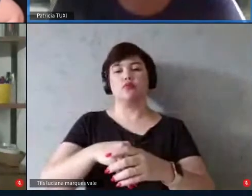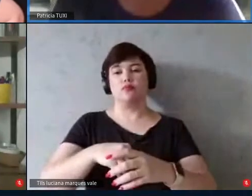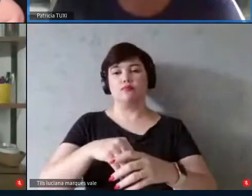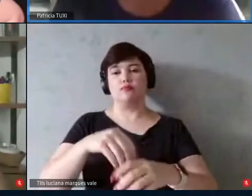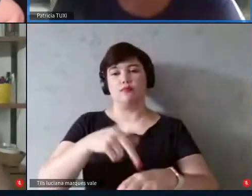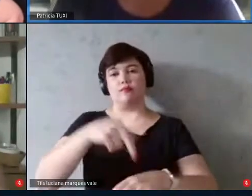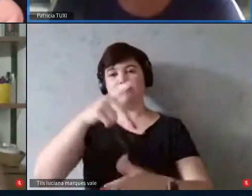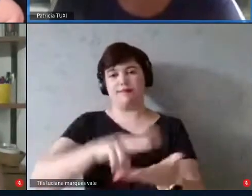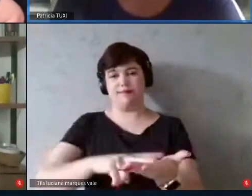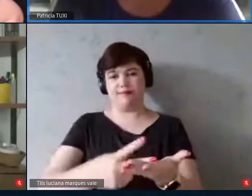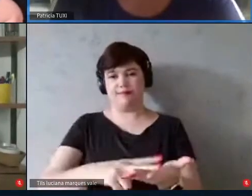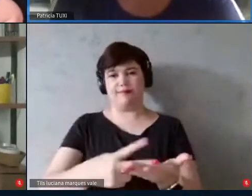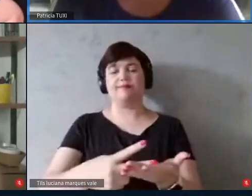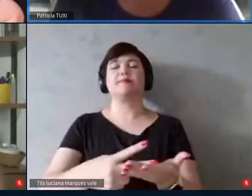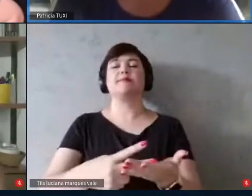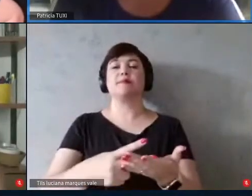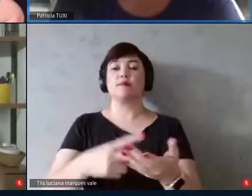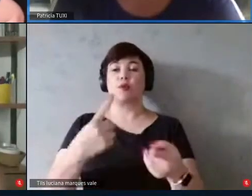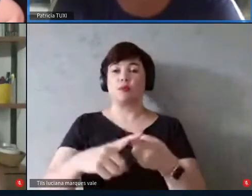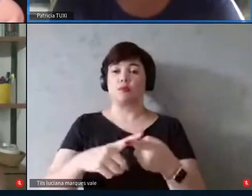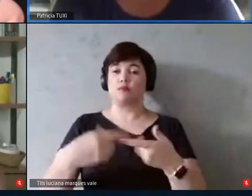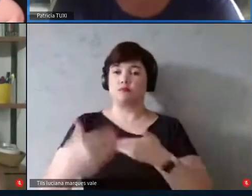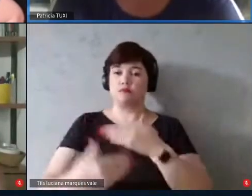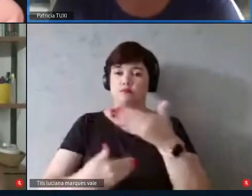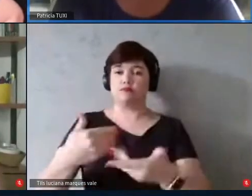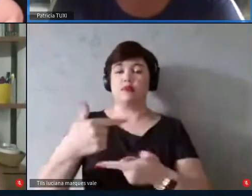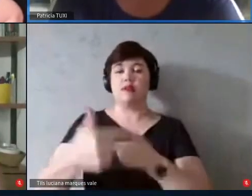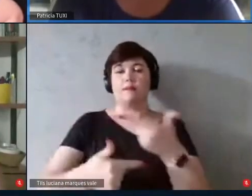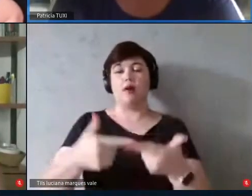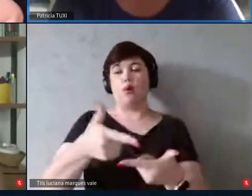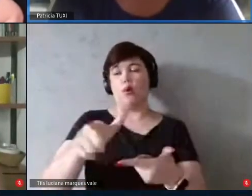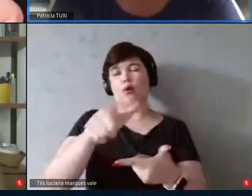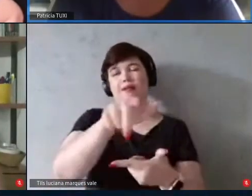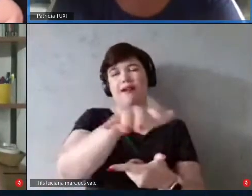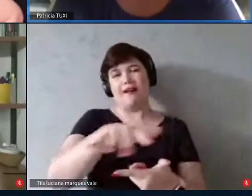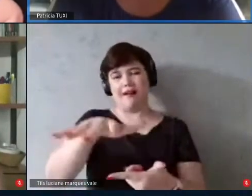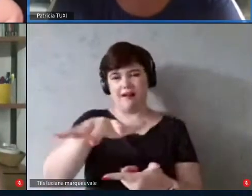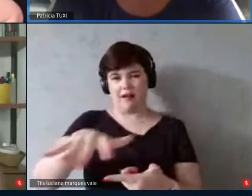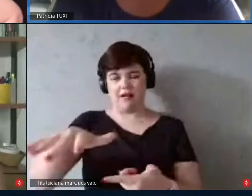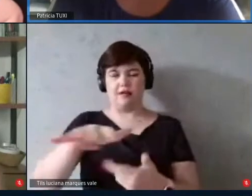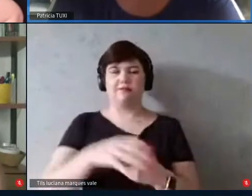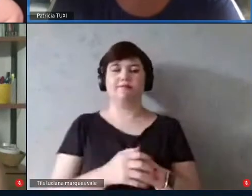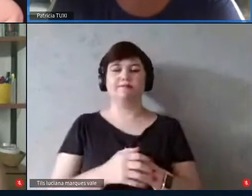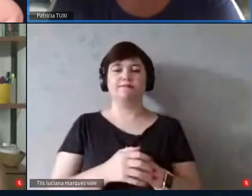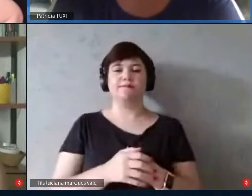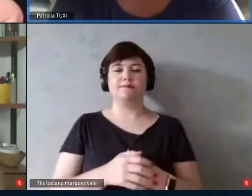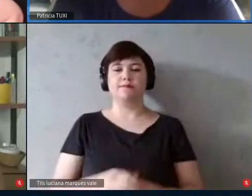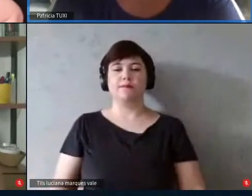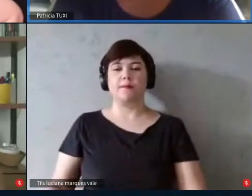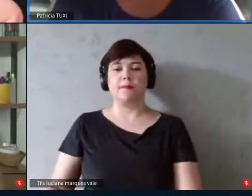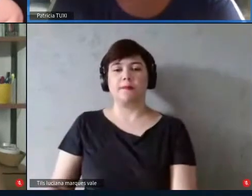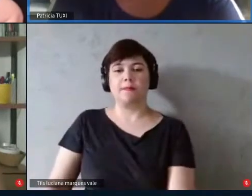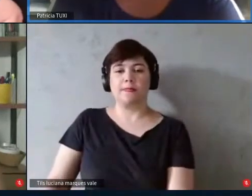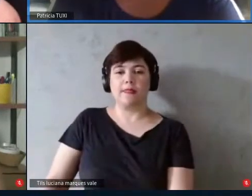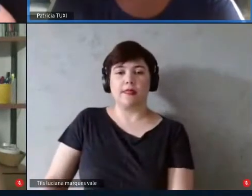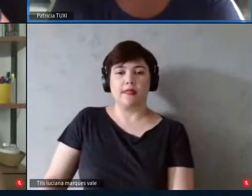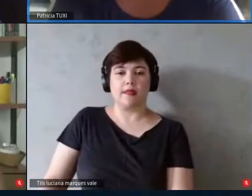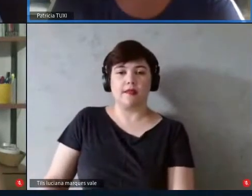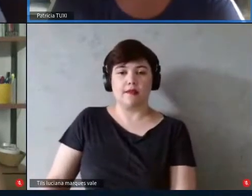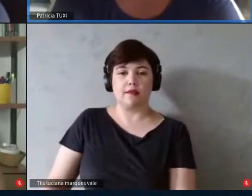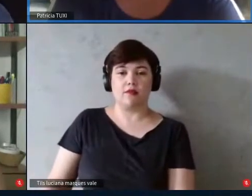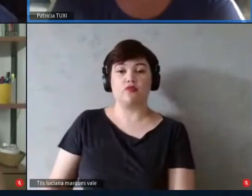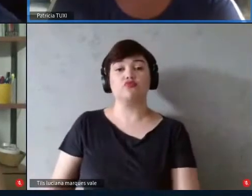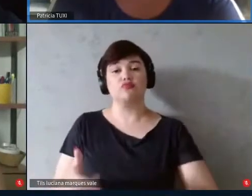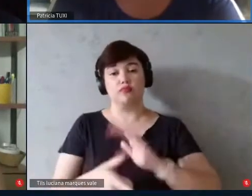e principalmente por levar esses trabalhos para outras áreas, né? Então, eu já me adianto com que o